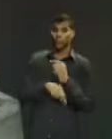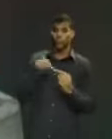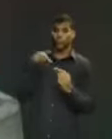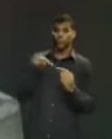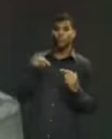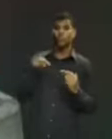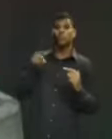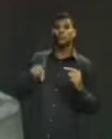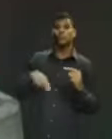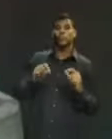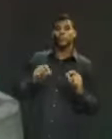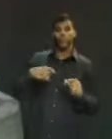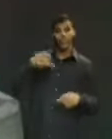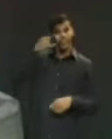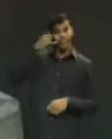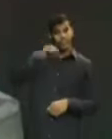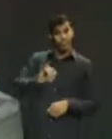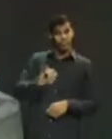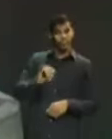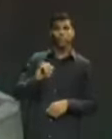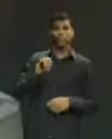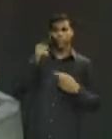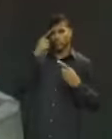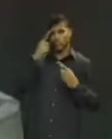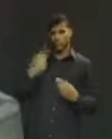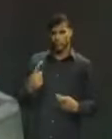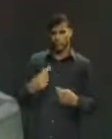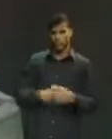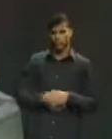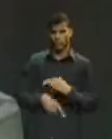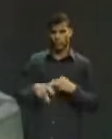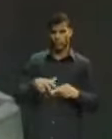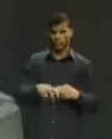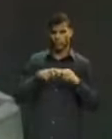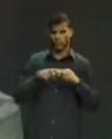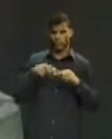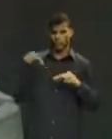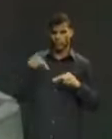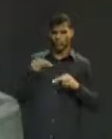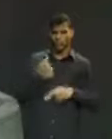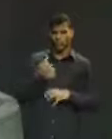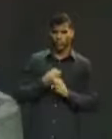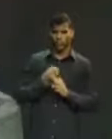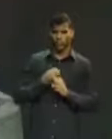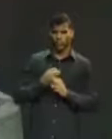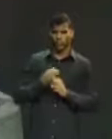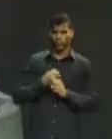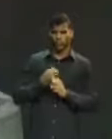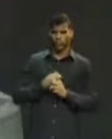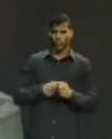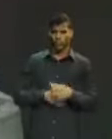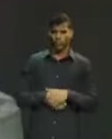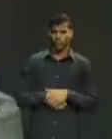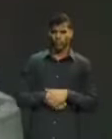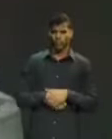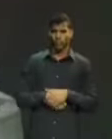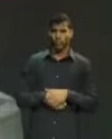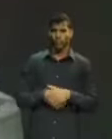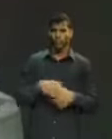prevenção. Por isso, nós temos, nesses 6 anos,